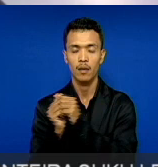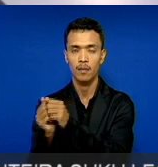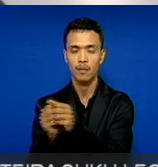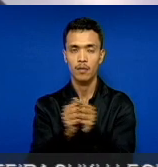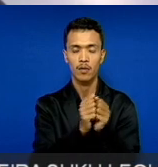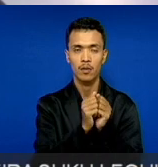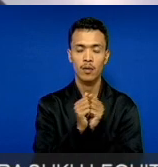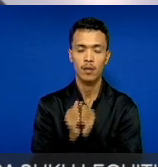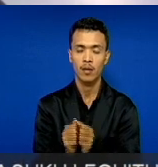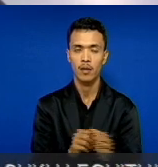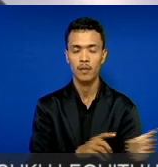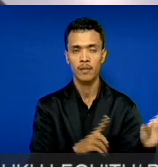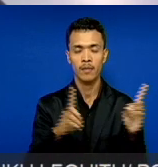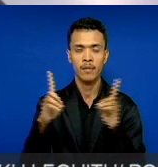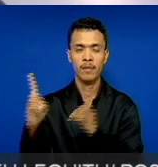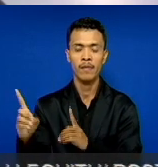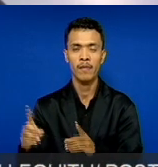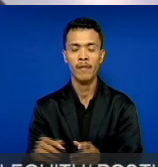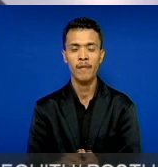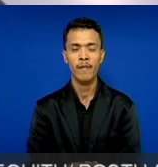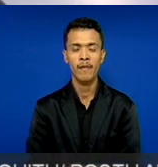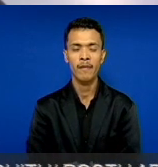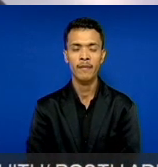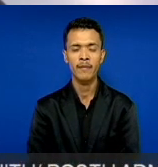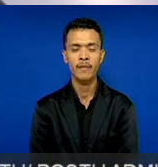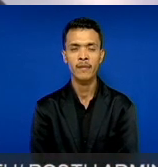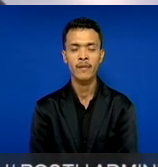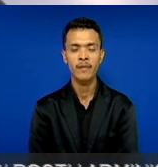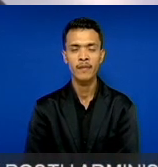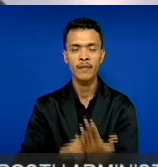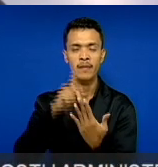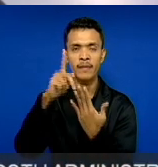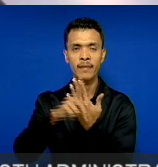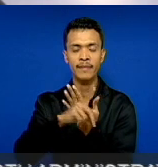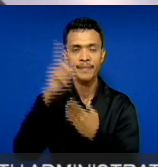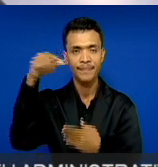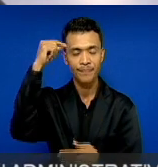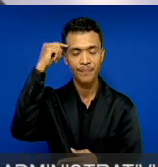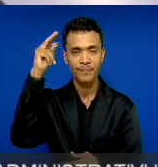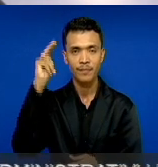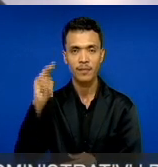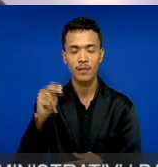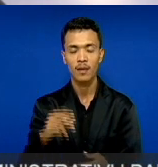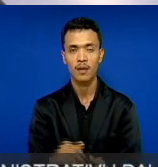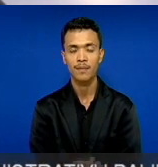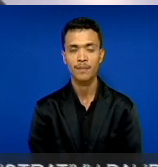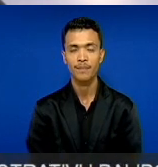acompanhamento de execução e programa governo Ninian, nebe maglilioba e